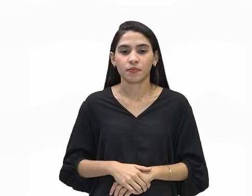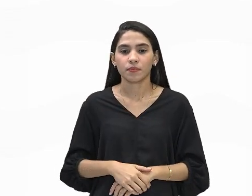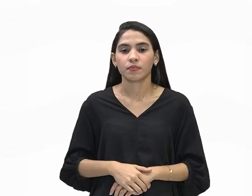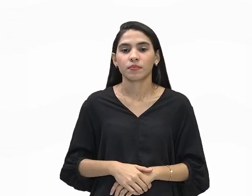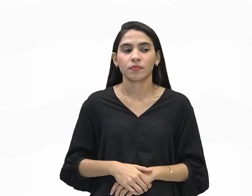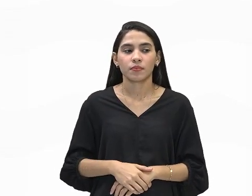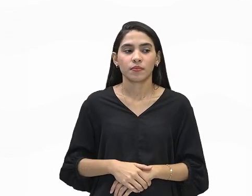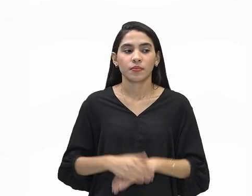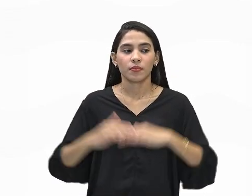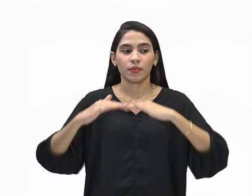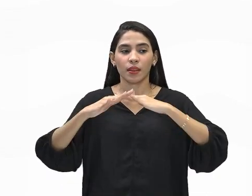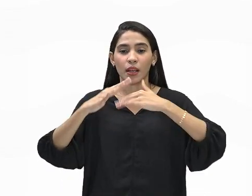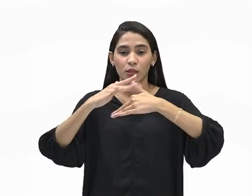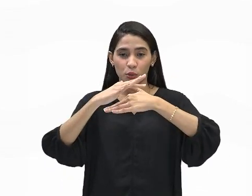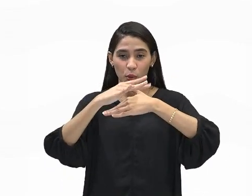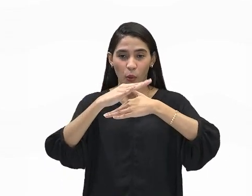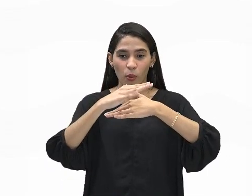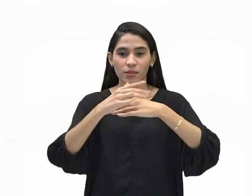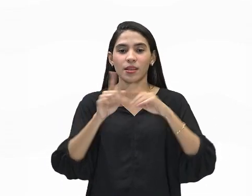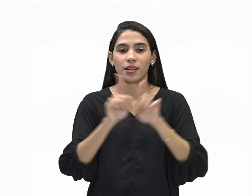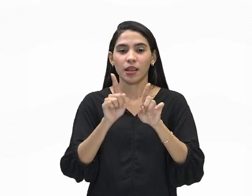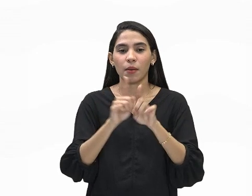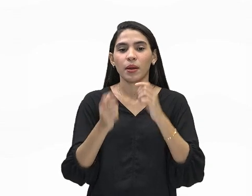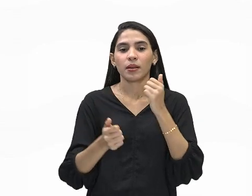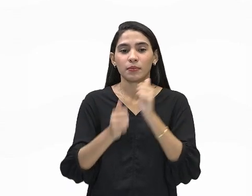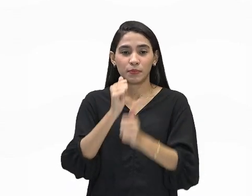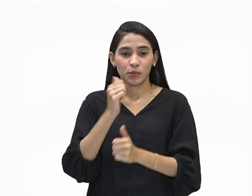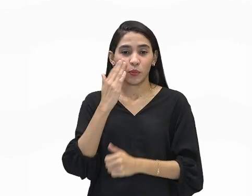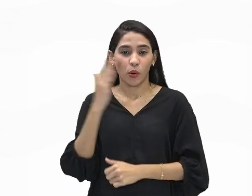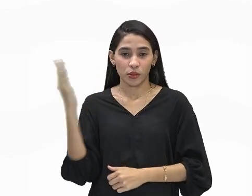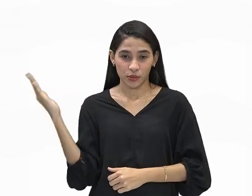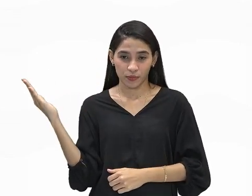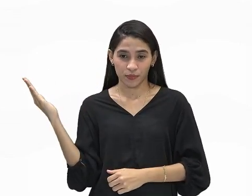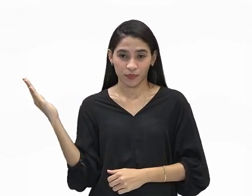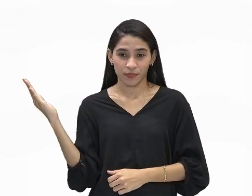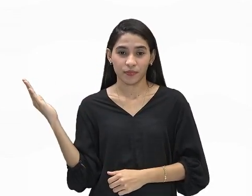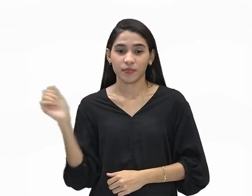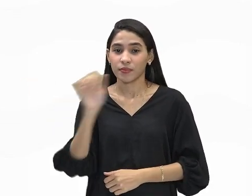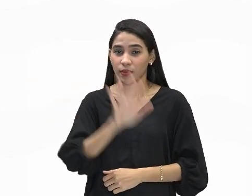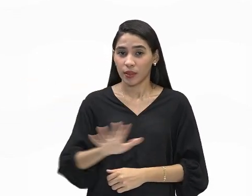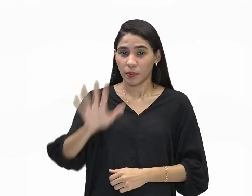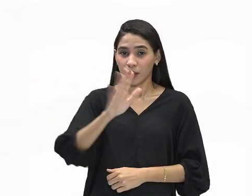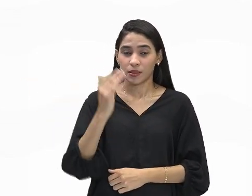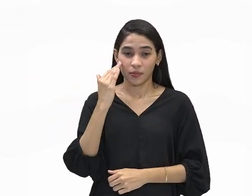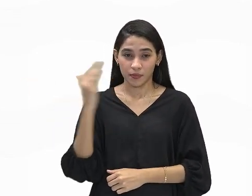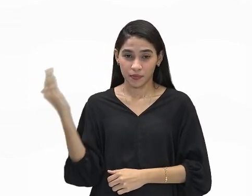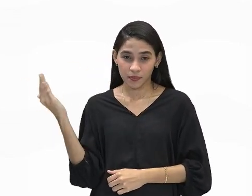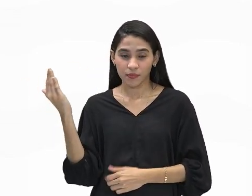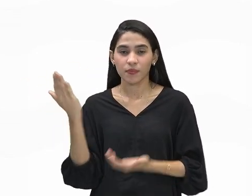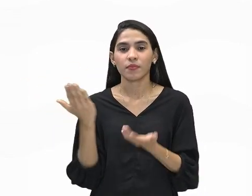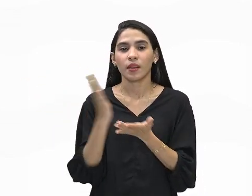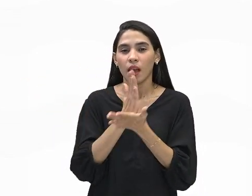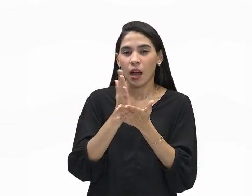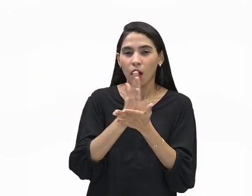são basicamente os jogos escoceses, esses que aparecem na imagem para vocês. Aí algumas